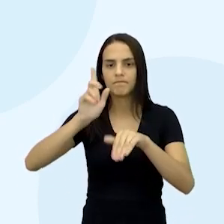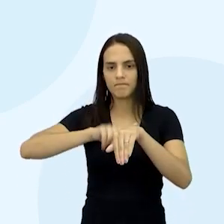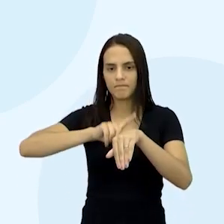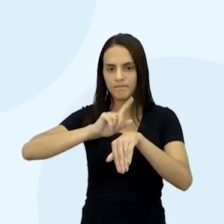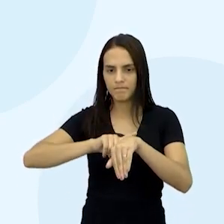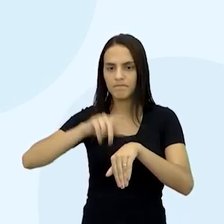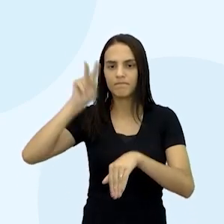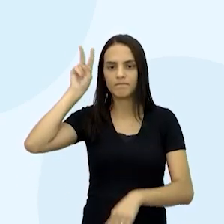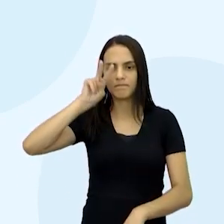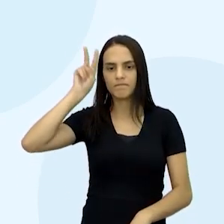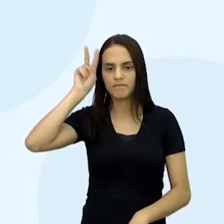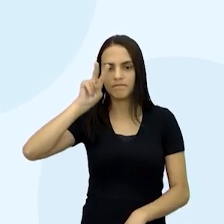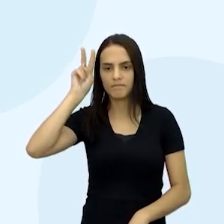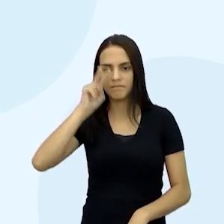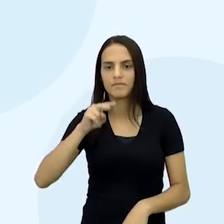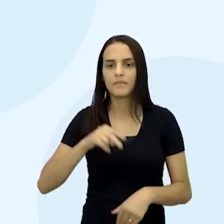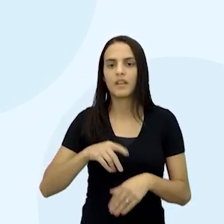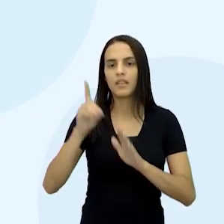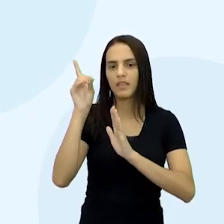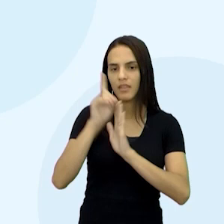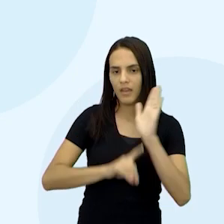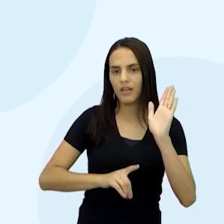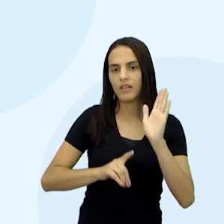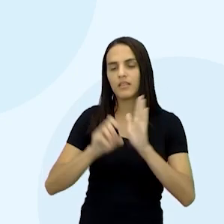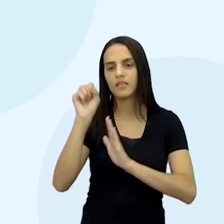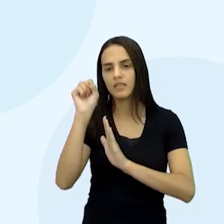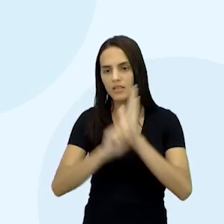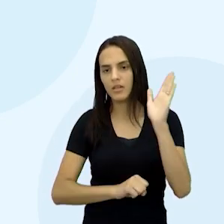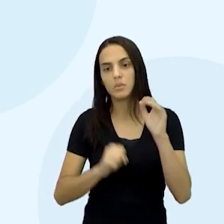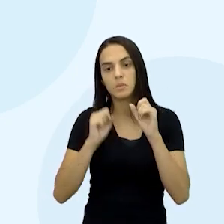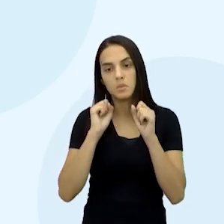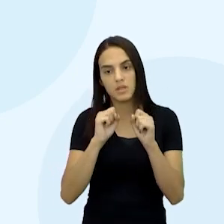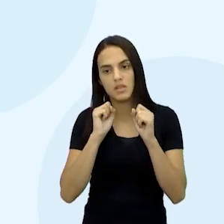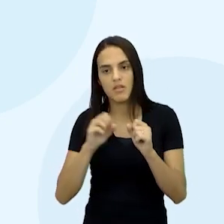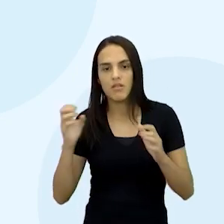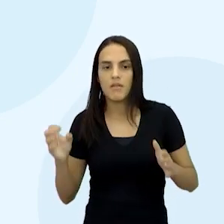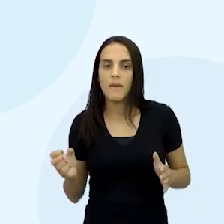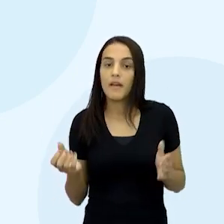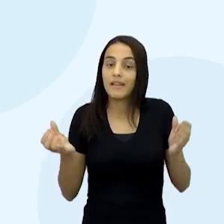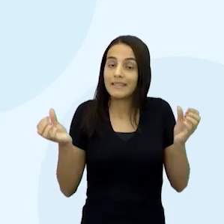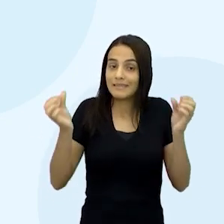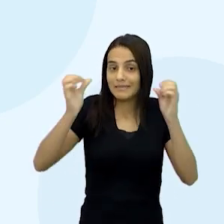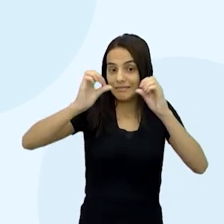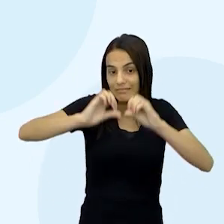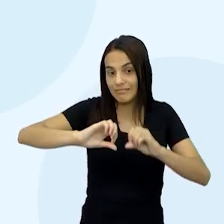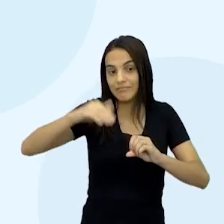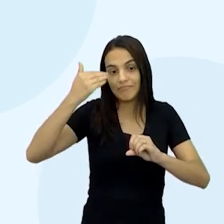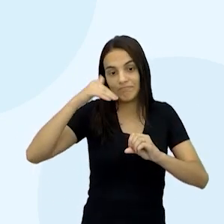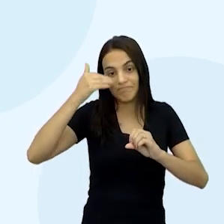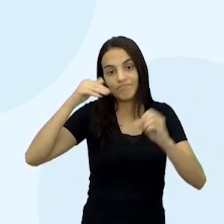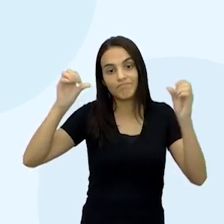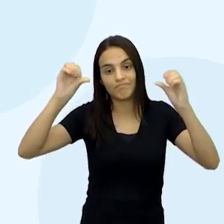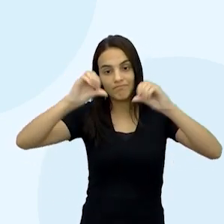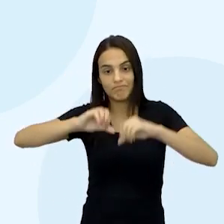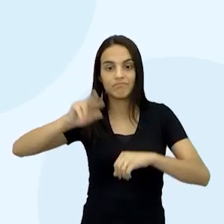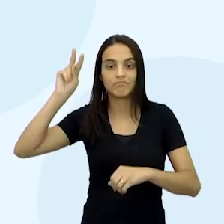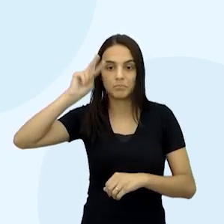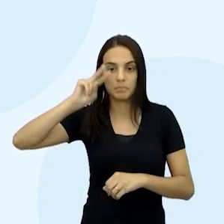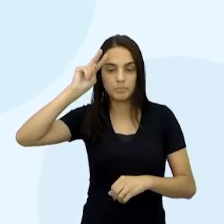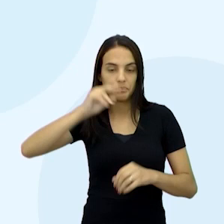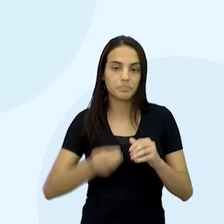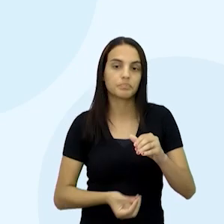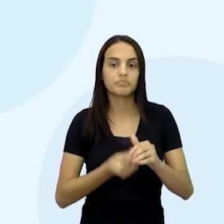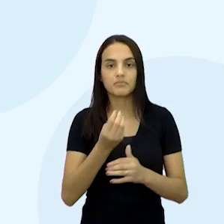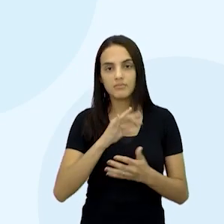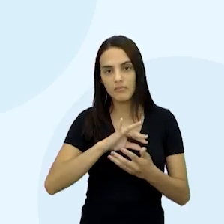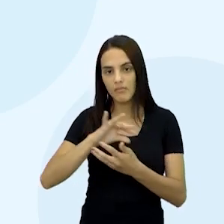tempo histórico, décadas e séculos, podendo causar uma má compreensão da história da